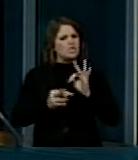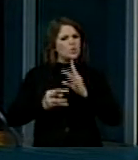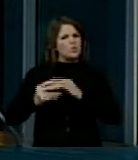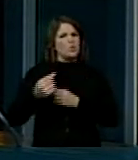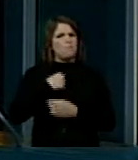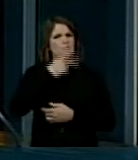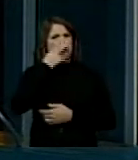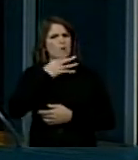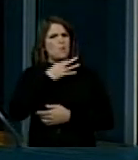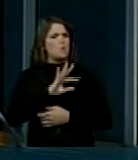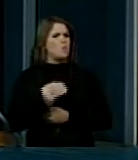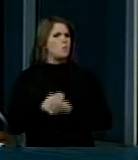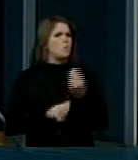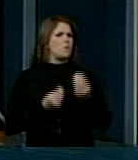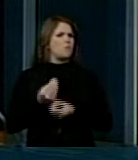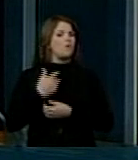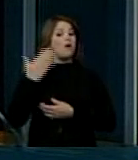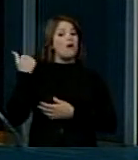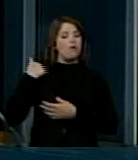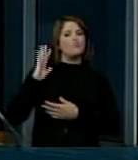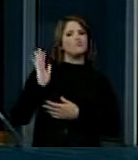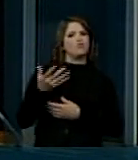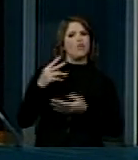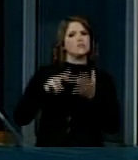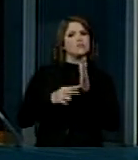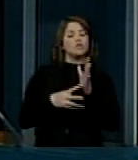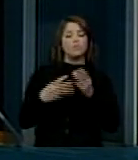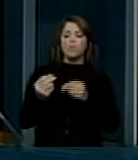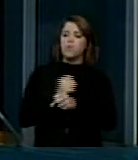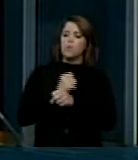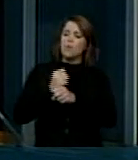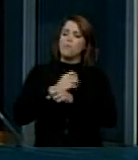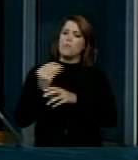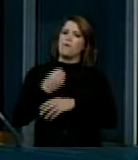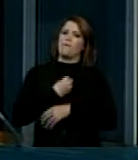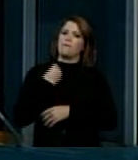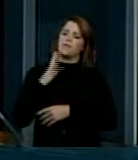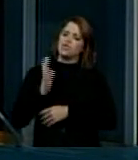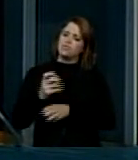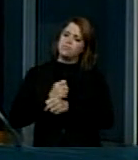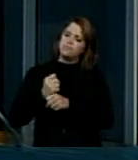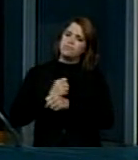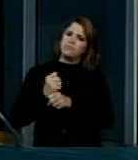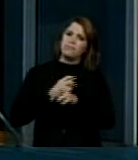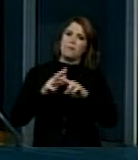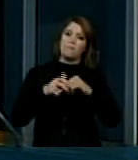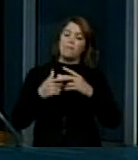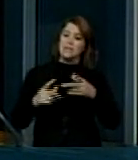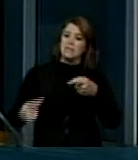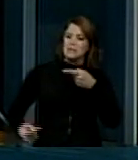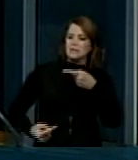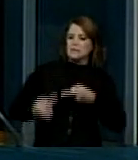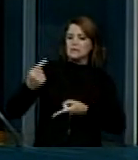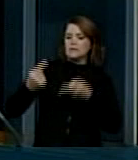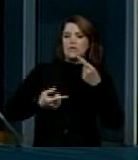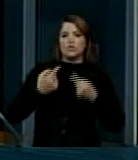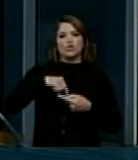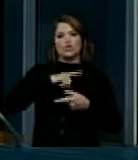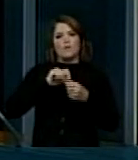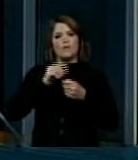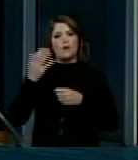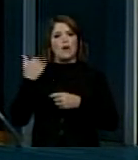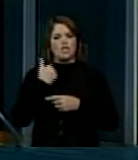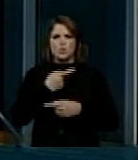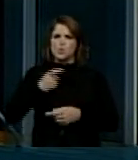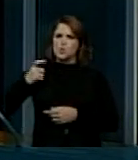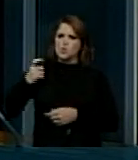que eu desconheço, senhor presidente. E eu fui sindicalista durante muitos anos da minha vida. E o embate que nós fazíamos, ser